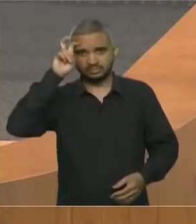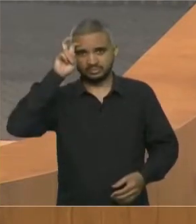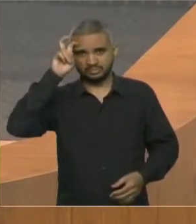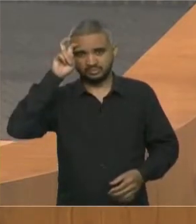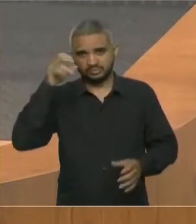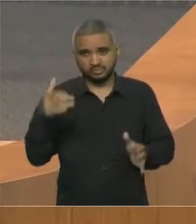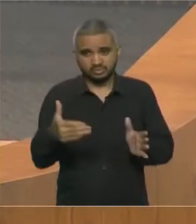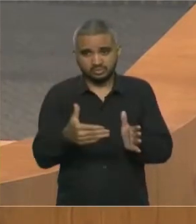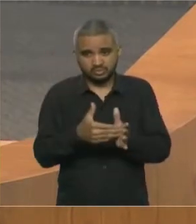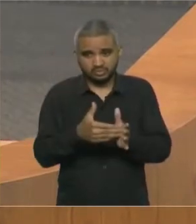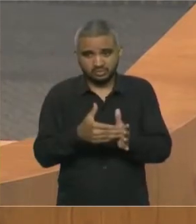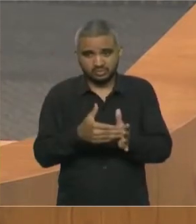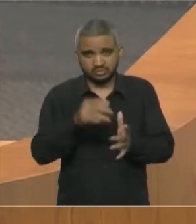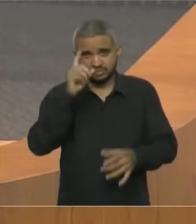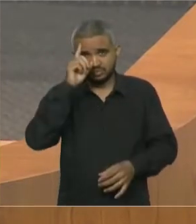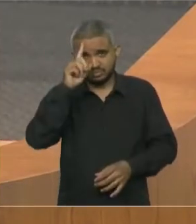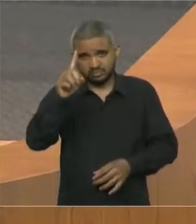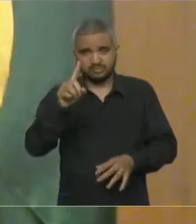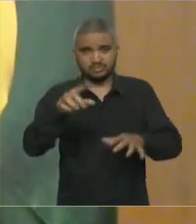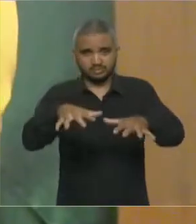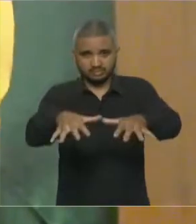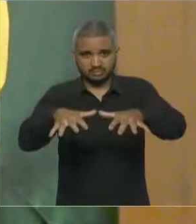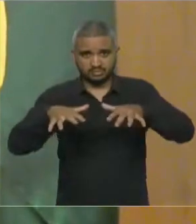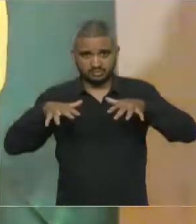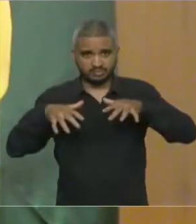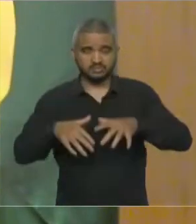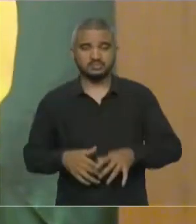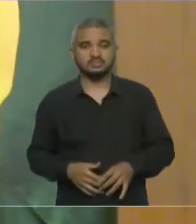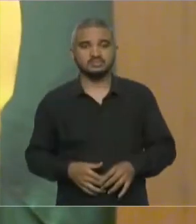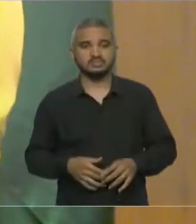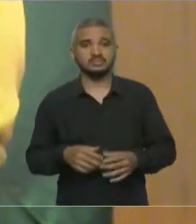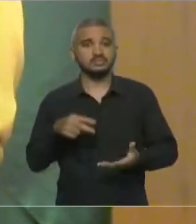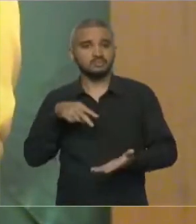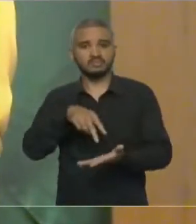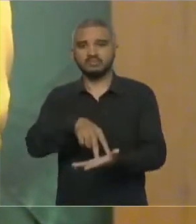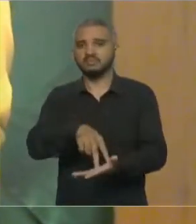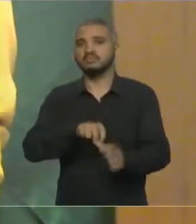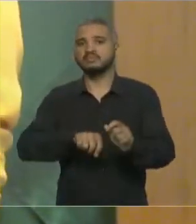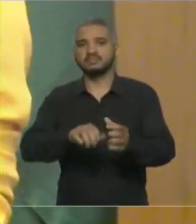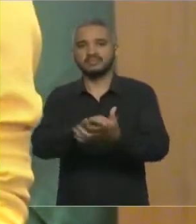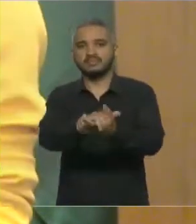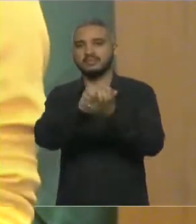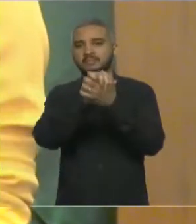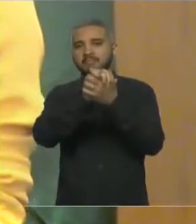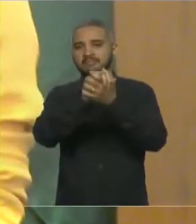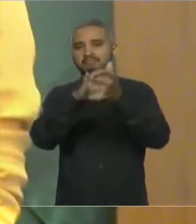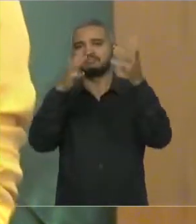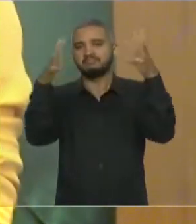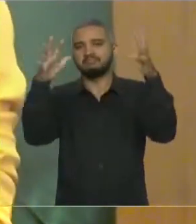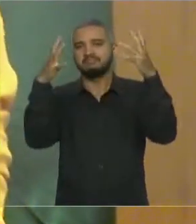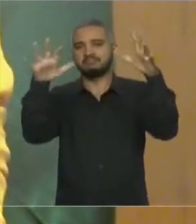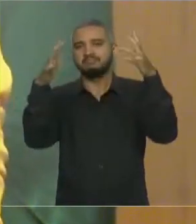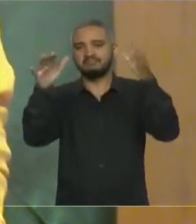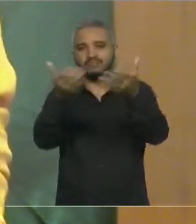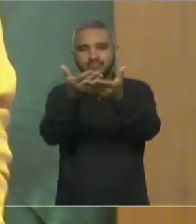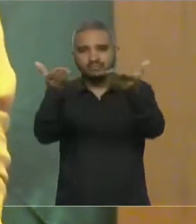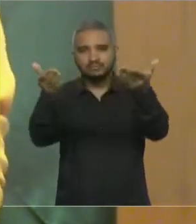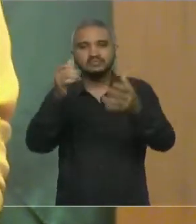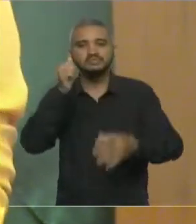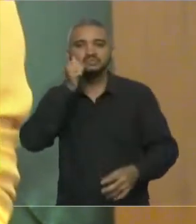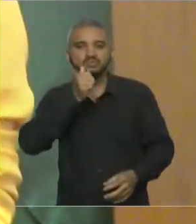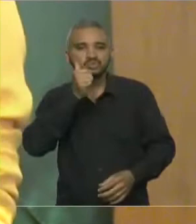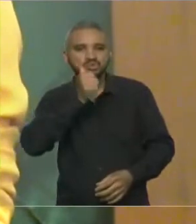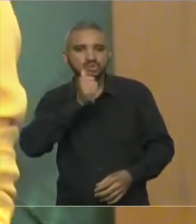da semana no qual temos sessão, para parabenizar a todas as mulheres que, assim como eu, que assim como a